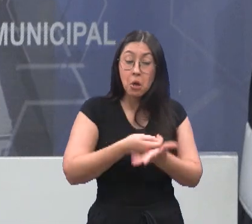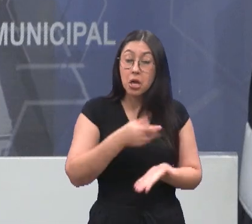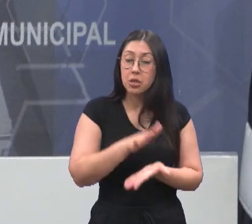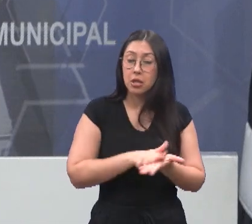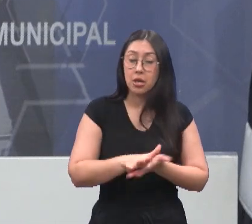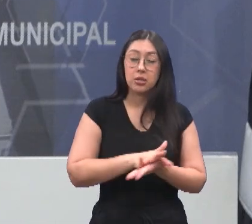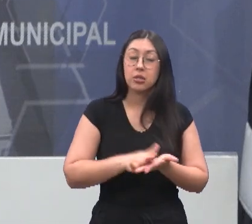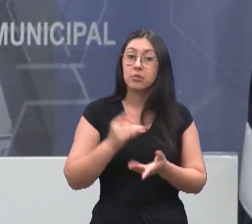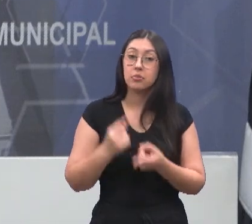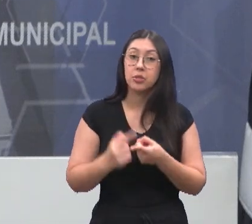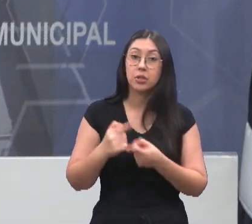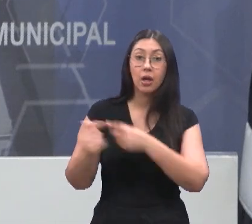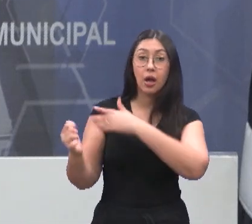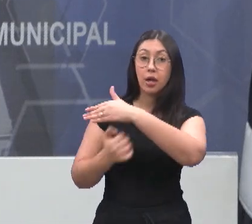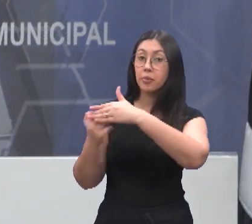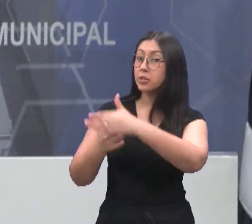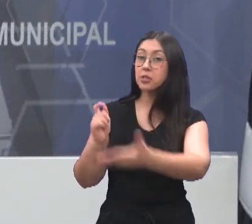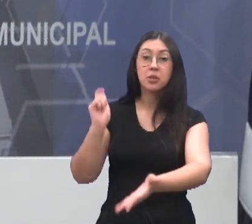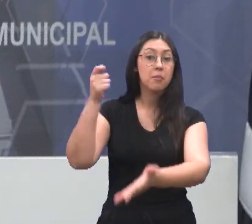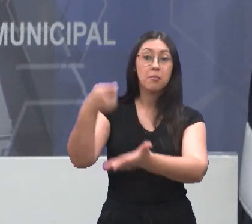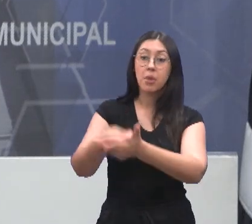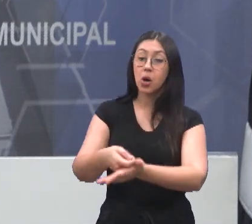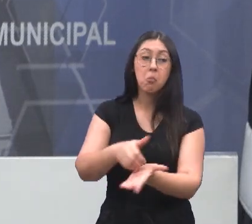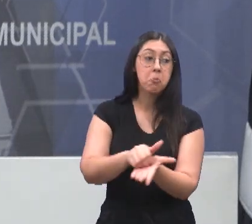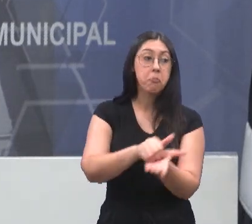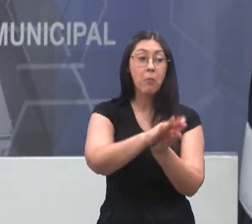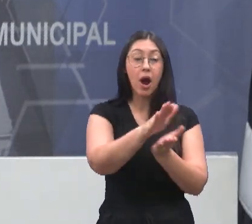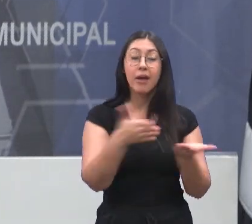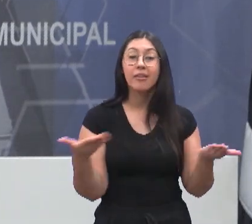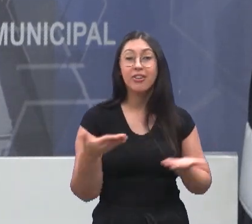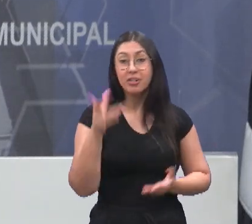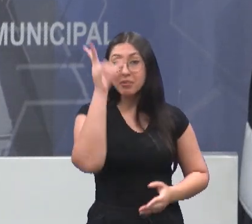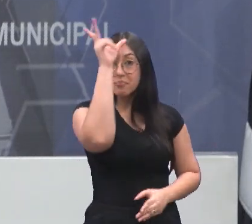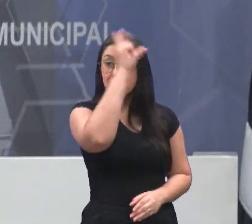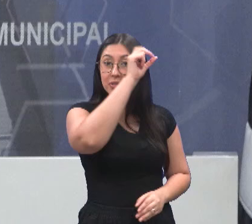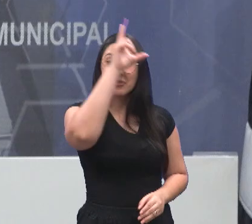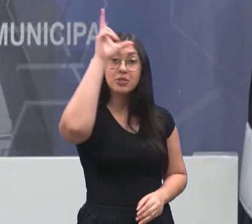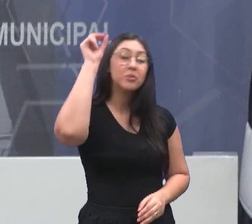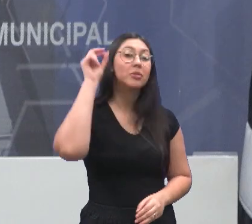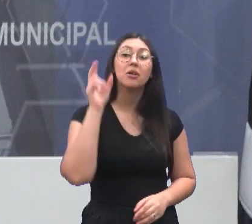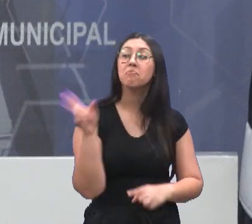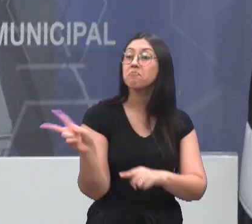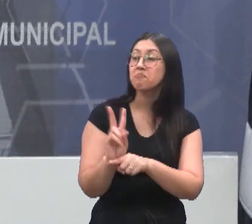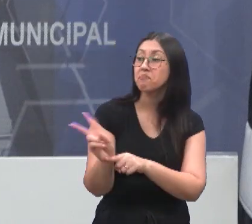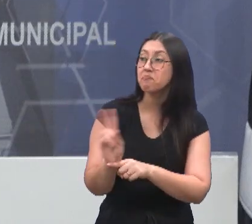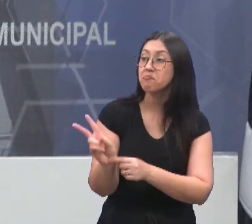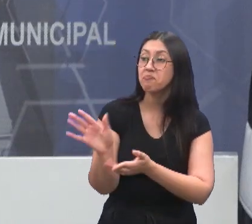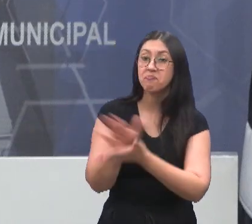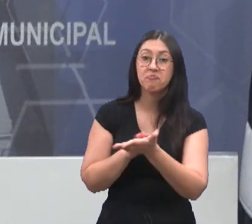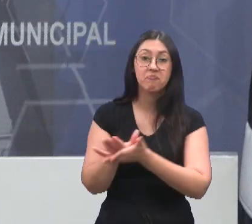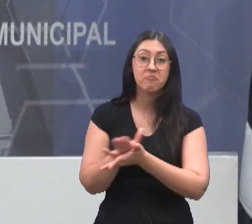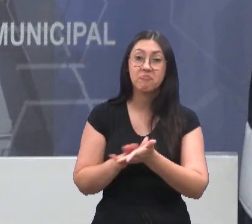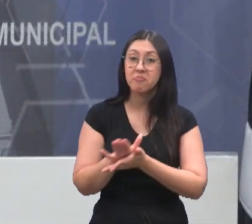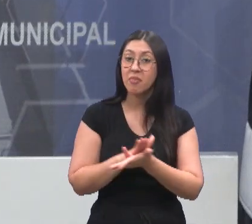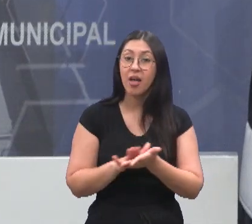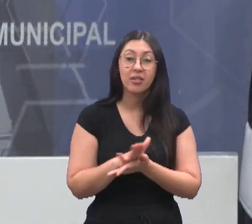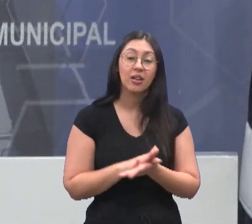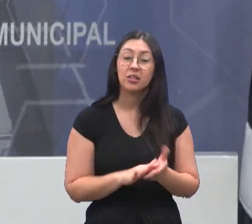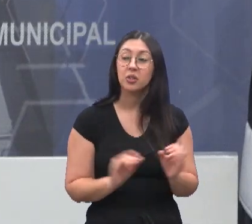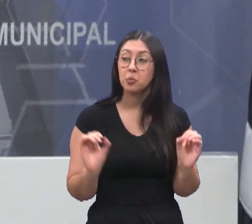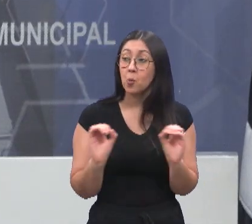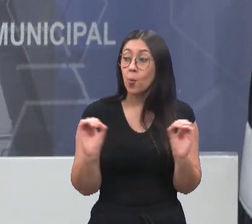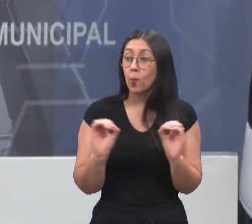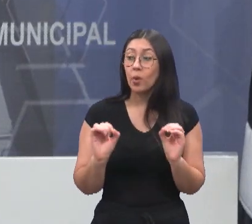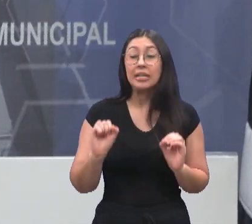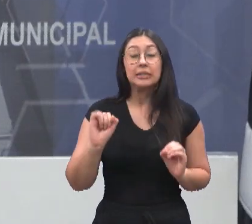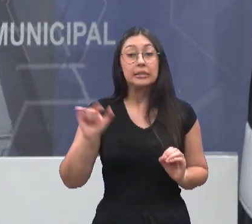Provisão não pagou, mandou todo mundo embora e a Prefeitura não fazia fiscalização se o Provisão estava em dia com